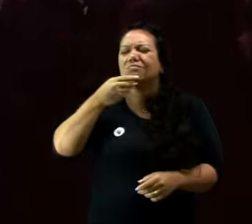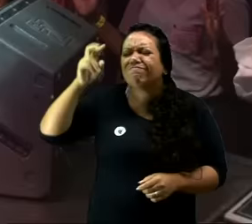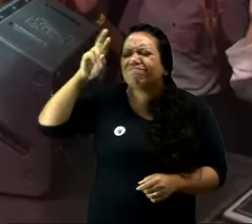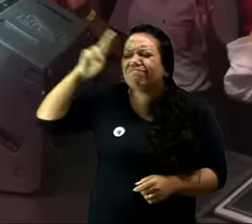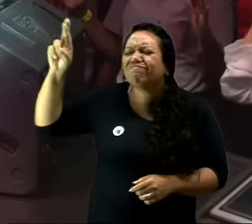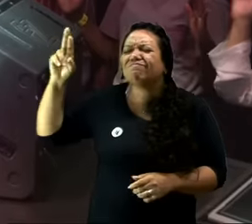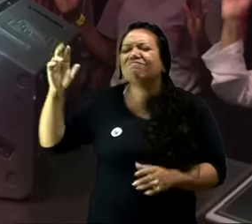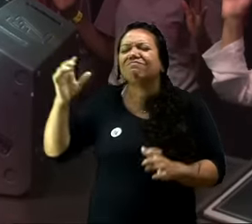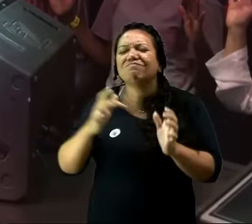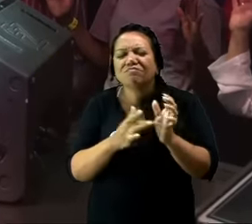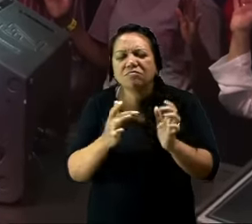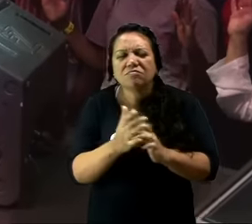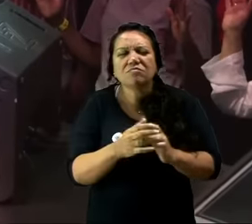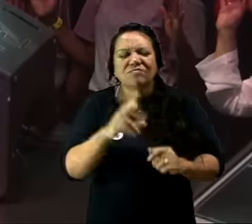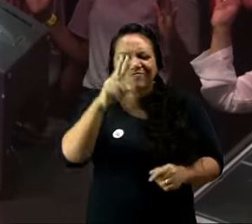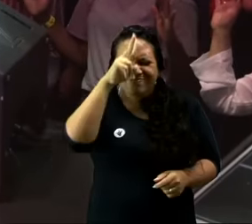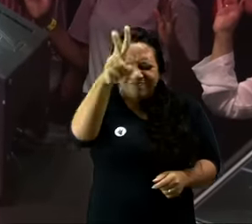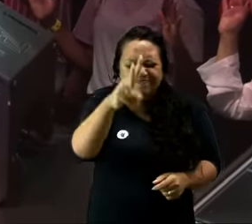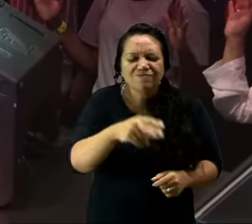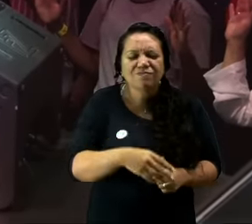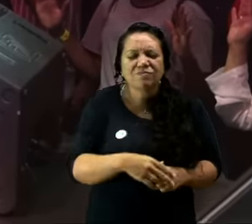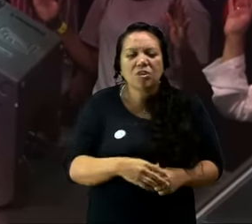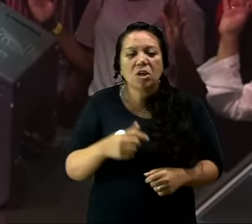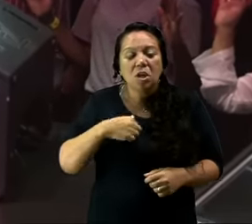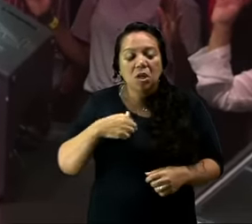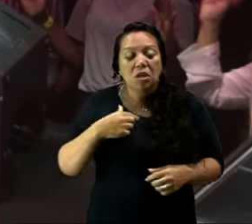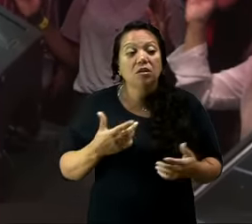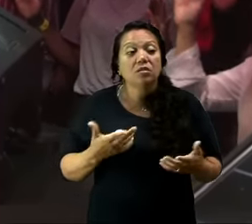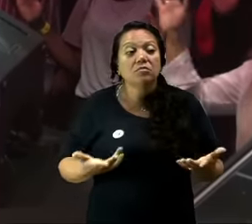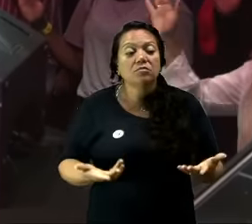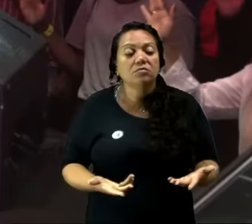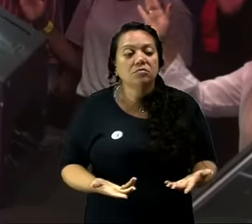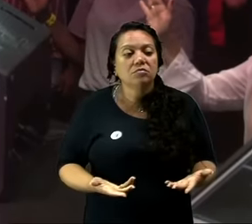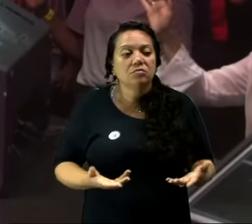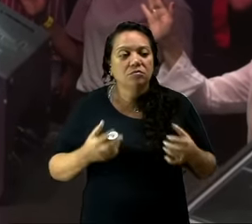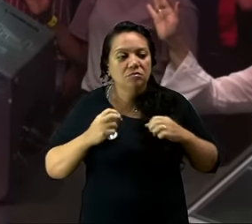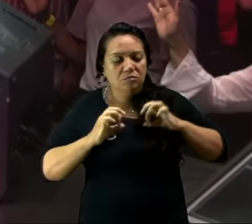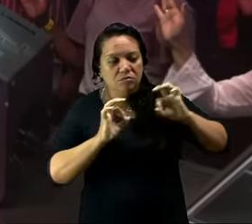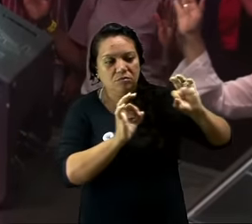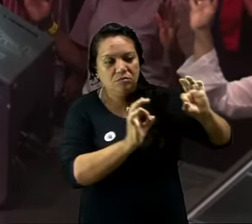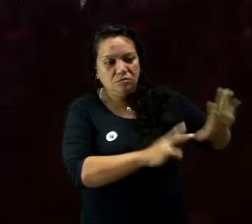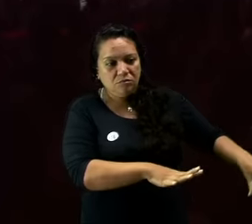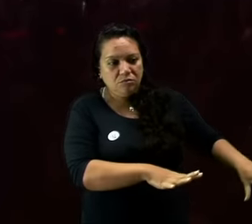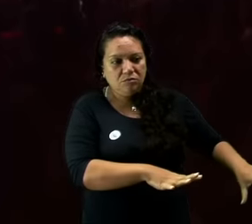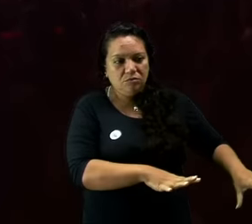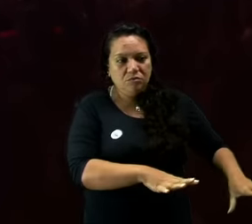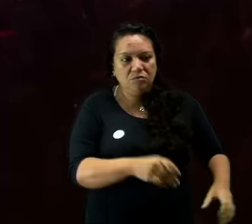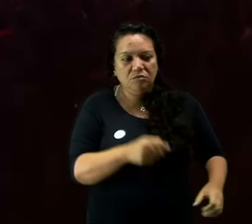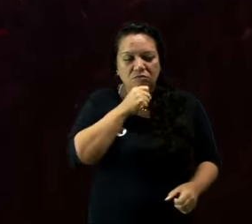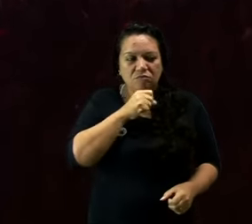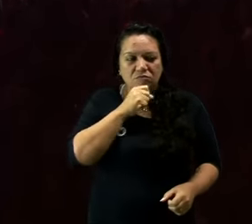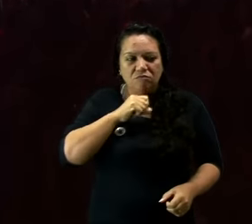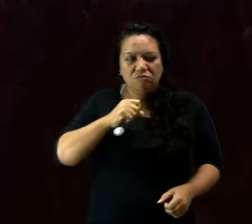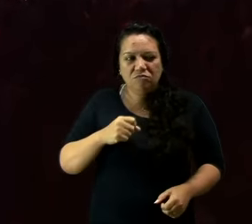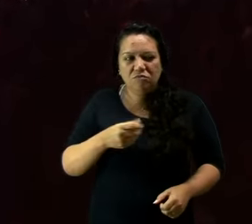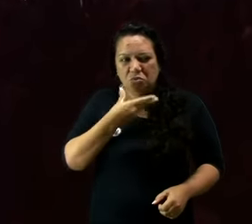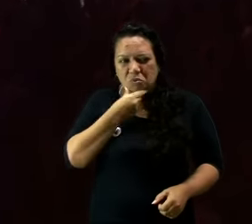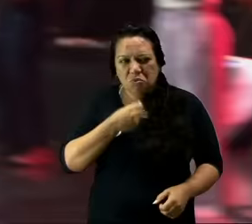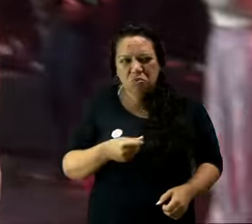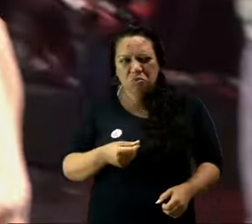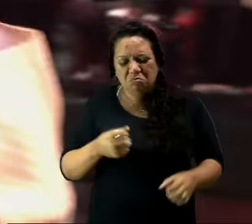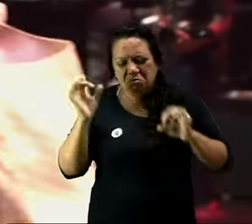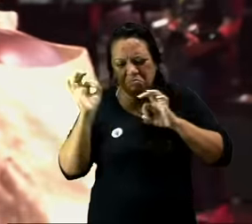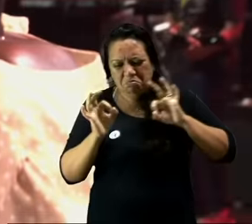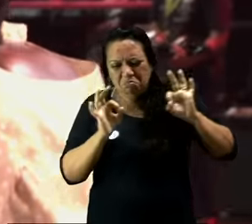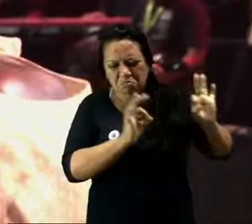Jesus. Eu me despido agora do velho homem. E em nome de